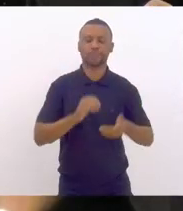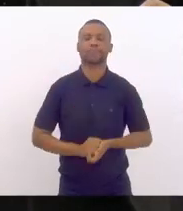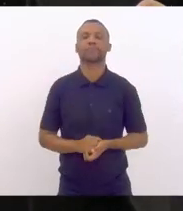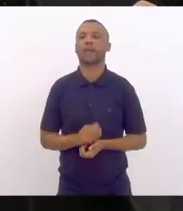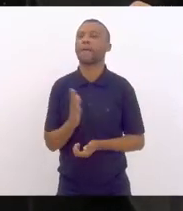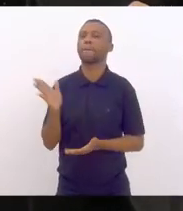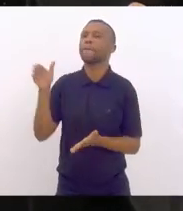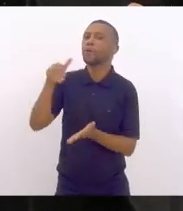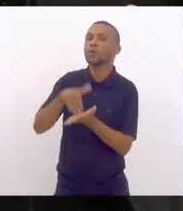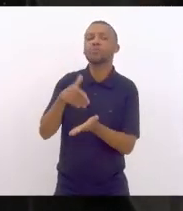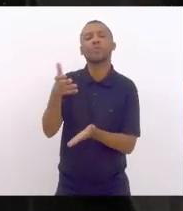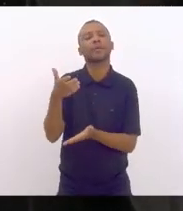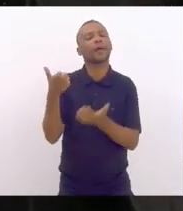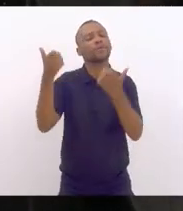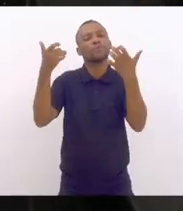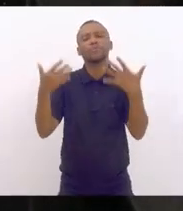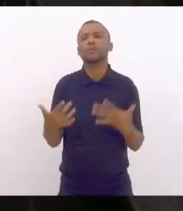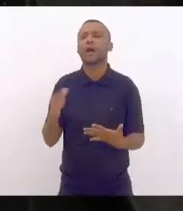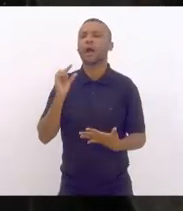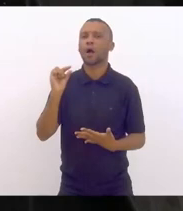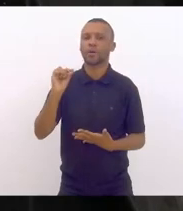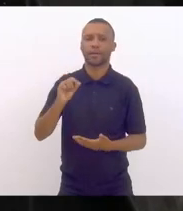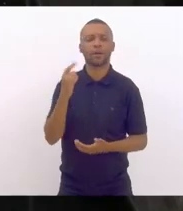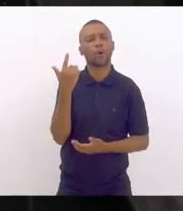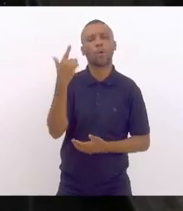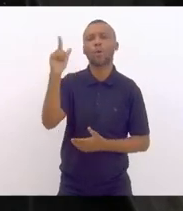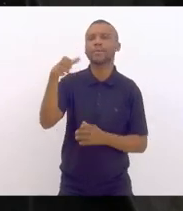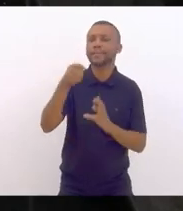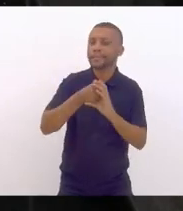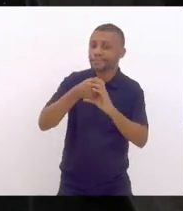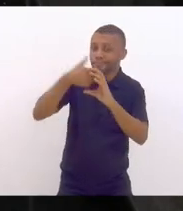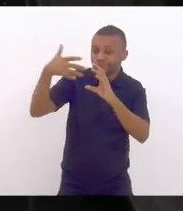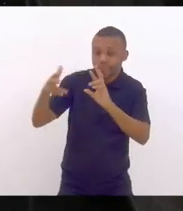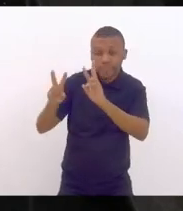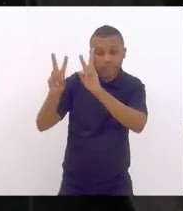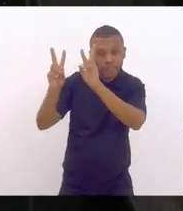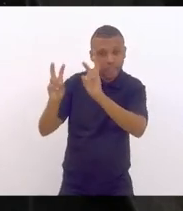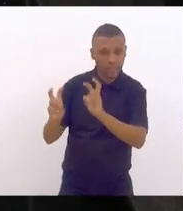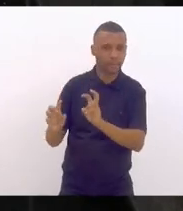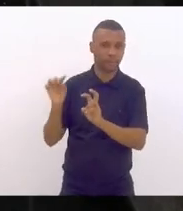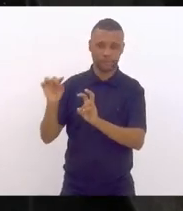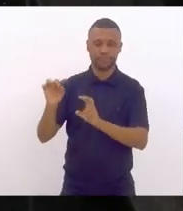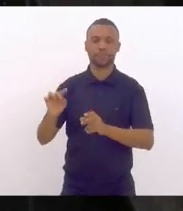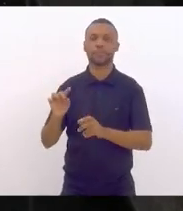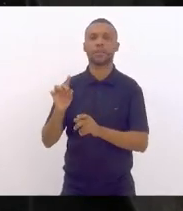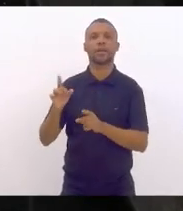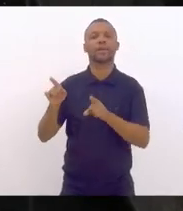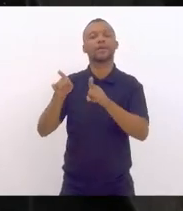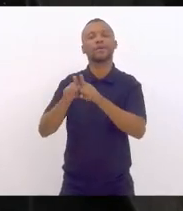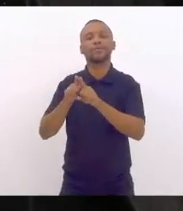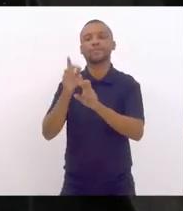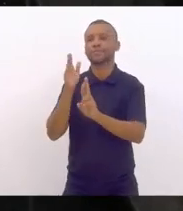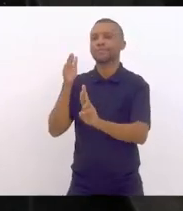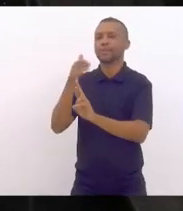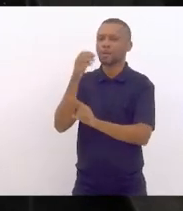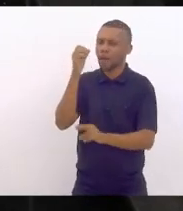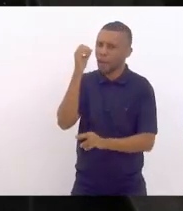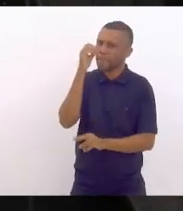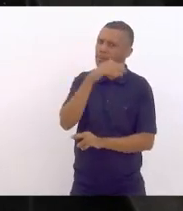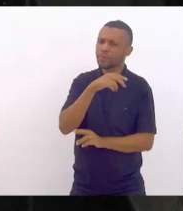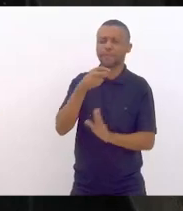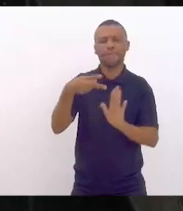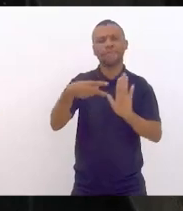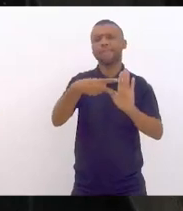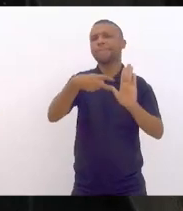fazer menção a um outro aspecto um outro tema e aqui me refiro ao absurdo veto